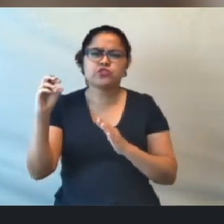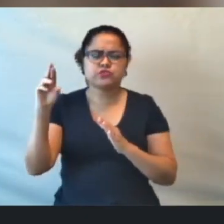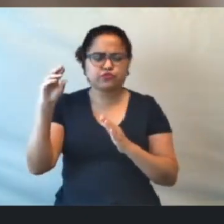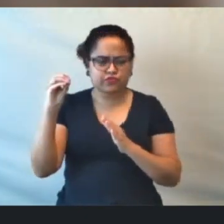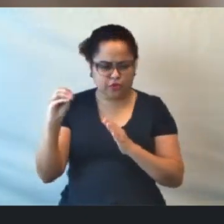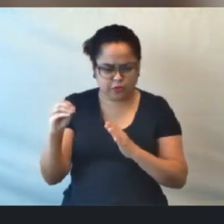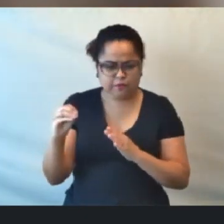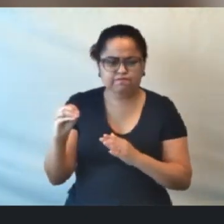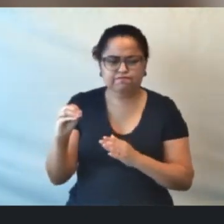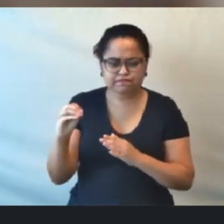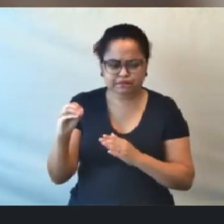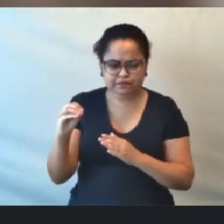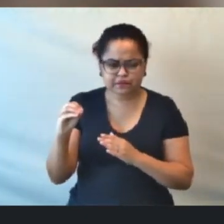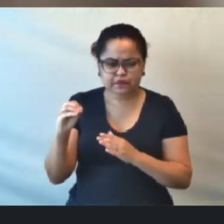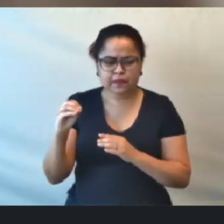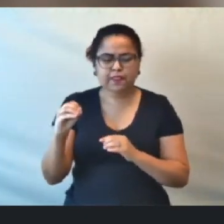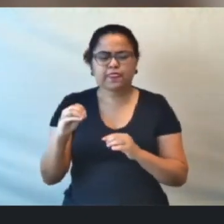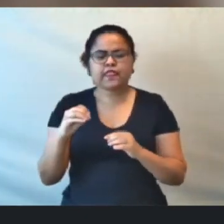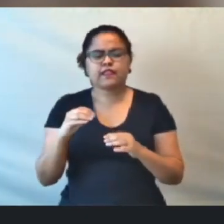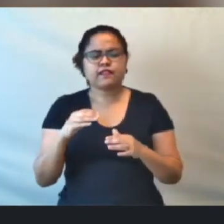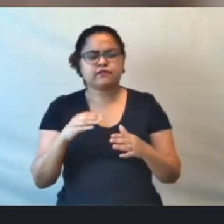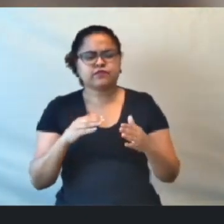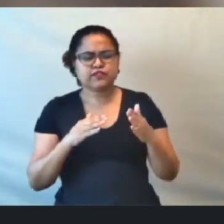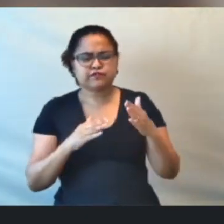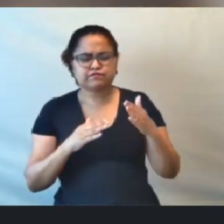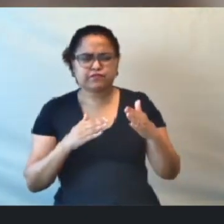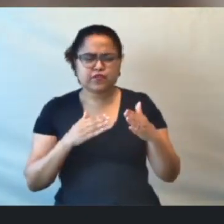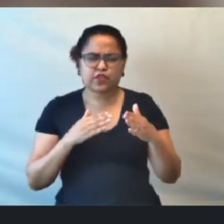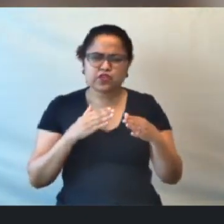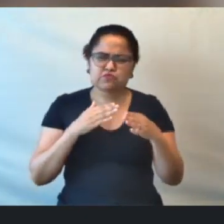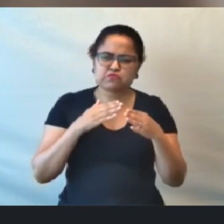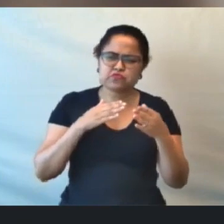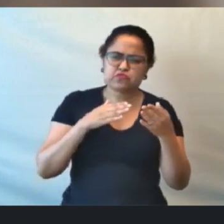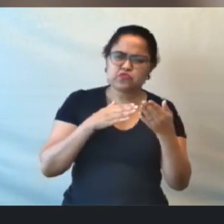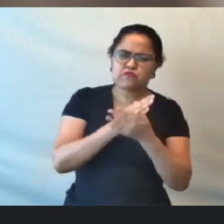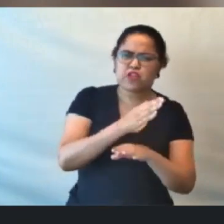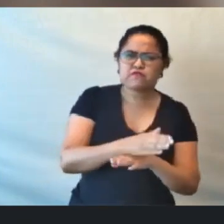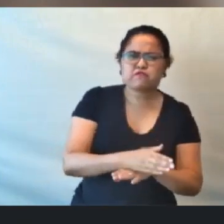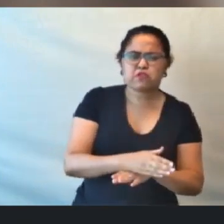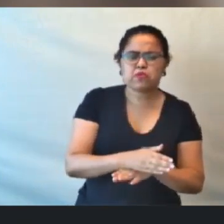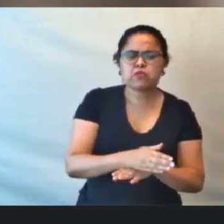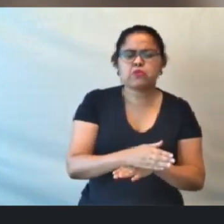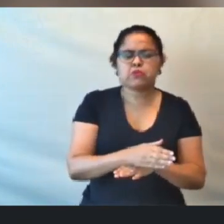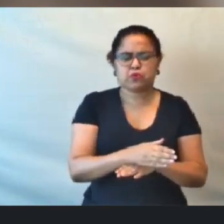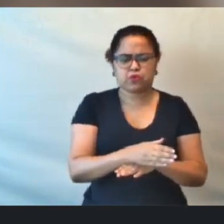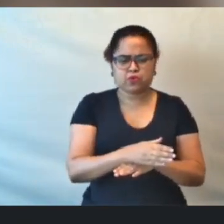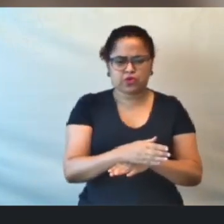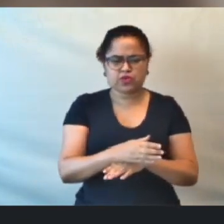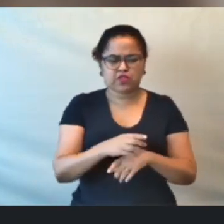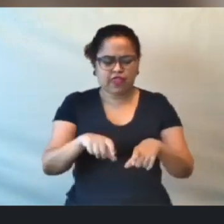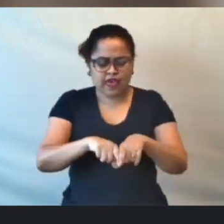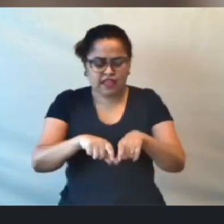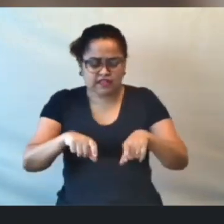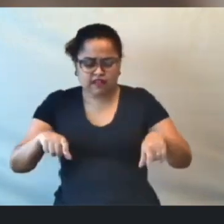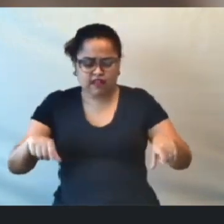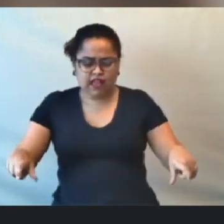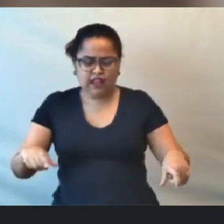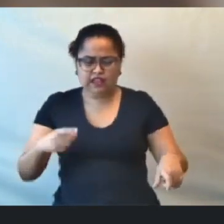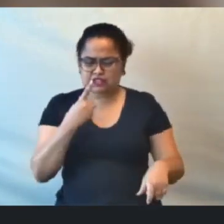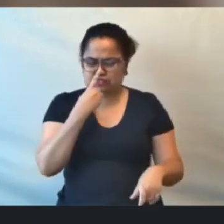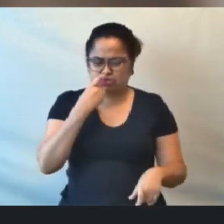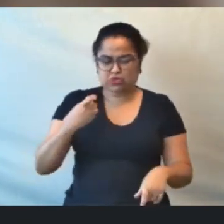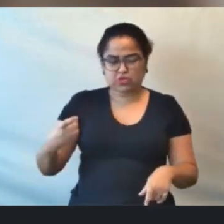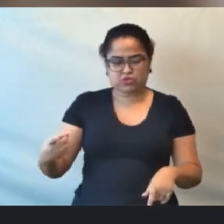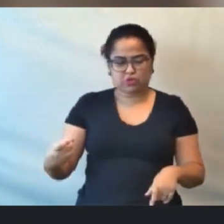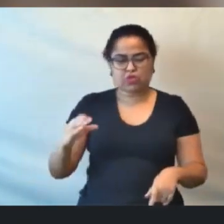rupturas de tratamento das canalização do esgoto da Copasa. Então, teve uma série